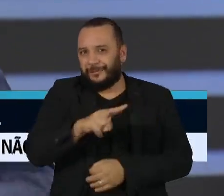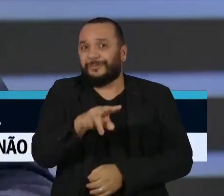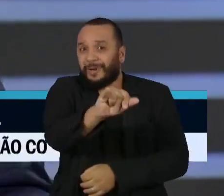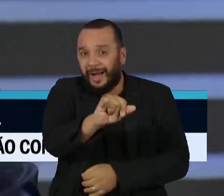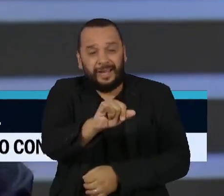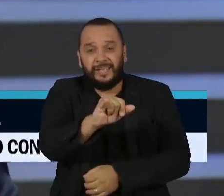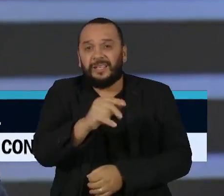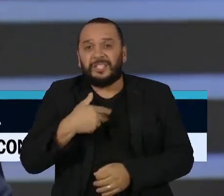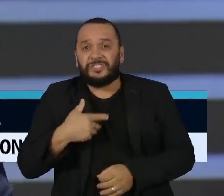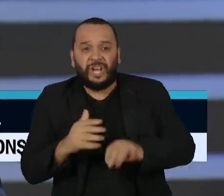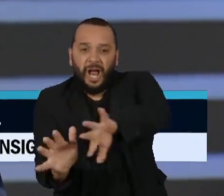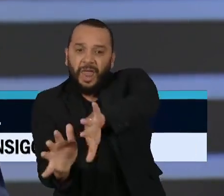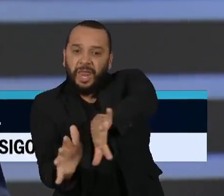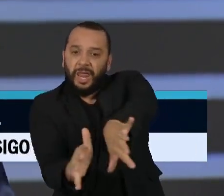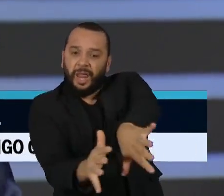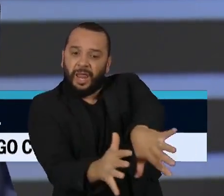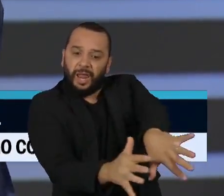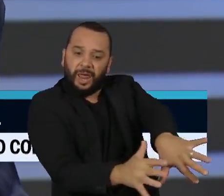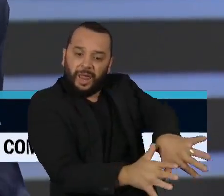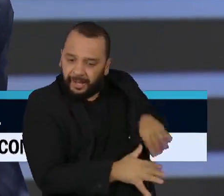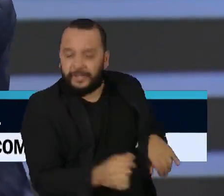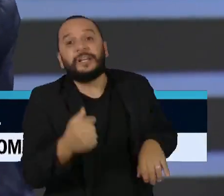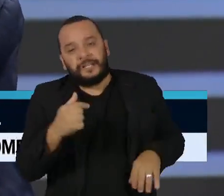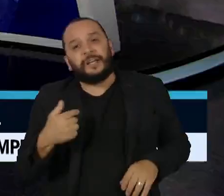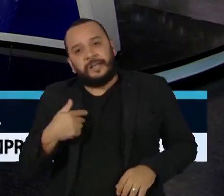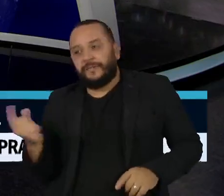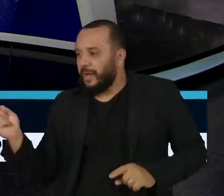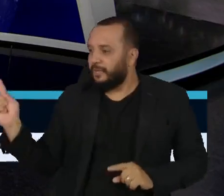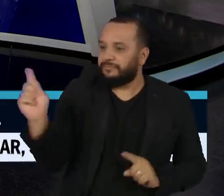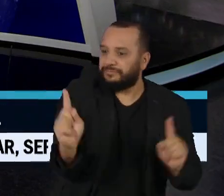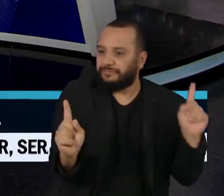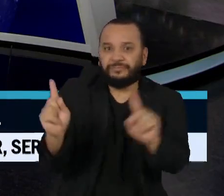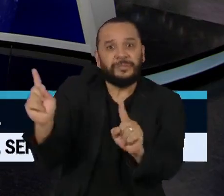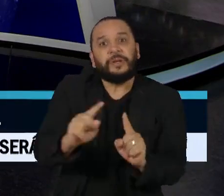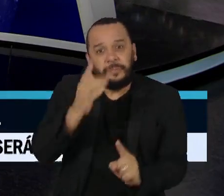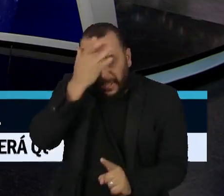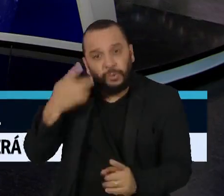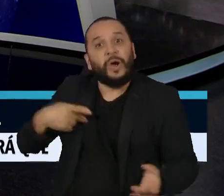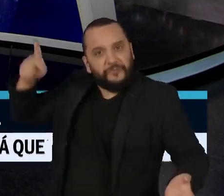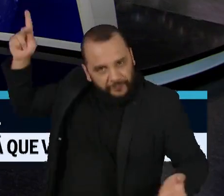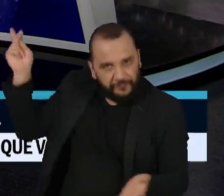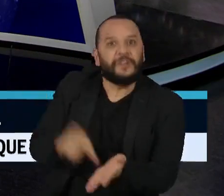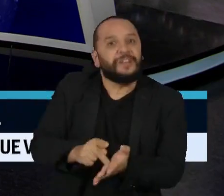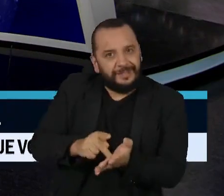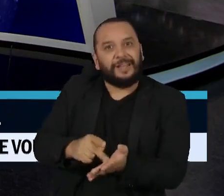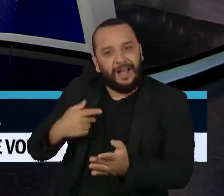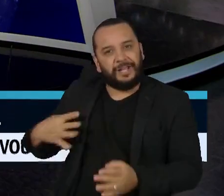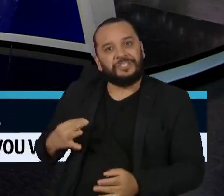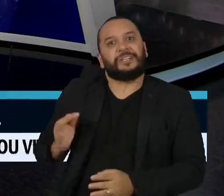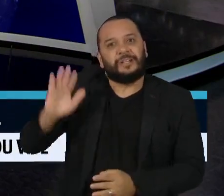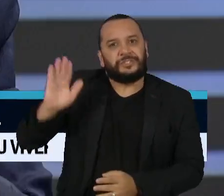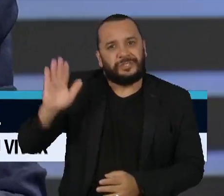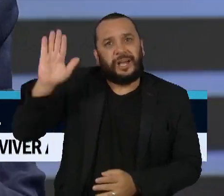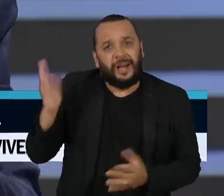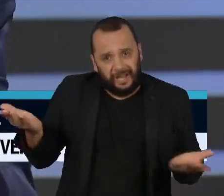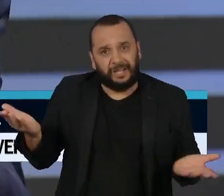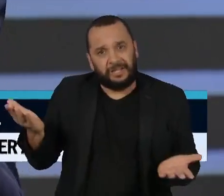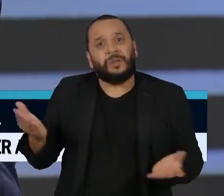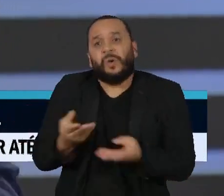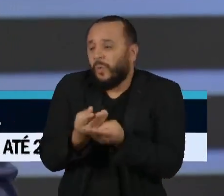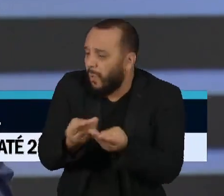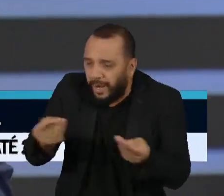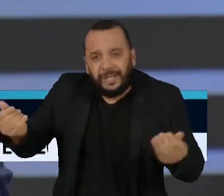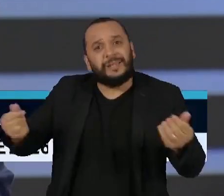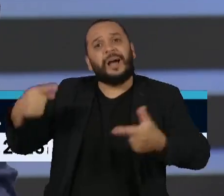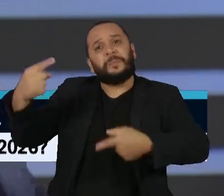seja, aqueles que podem. E com isso você eleva. Meus caros, precisamos seguir. Isso, você eleva a qualidade da política brasileira. Eu